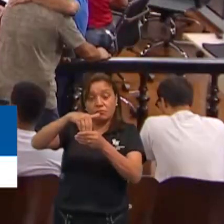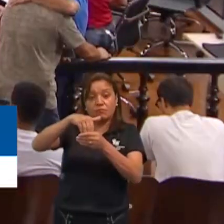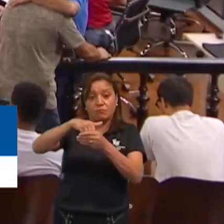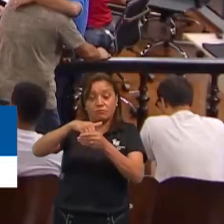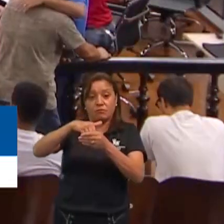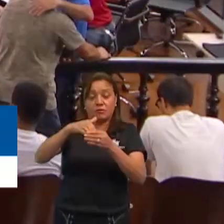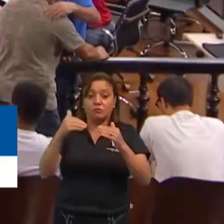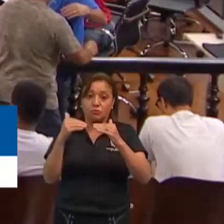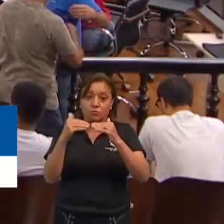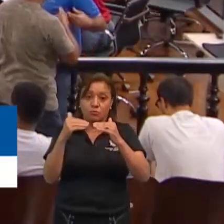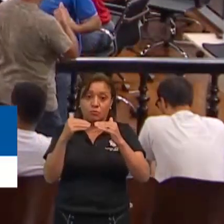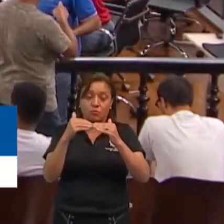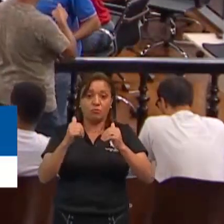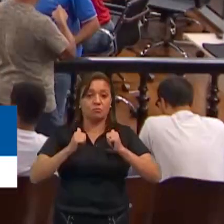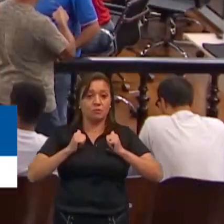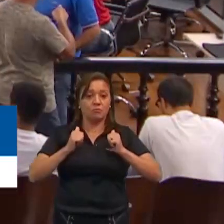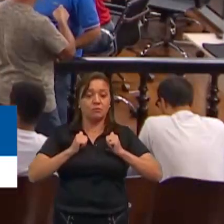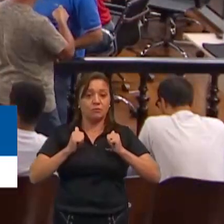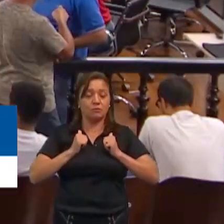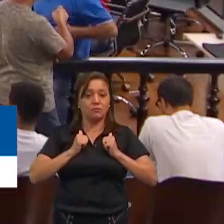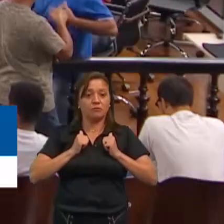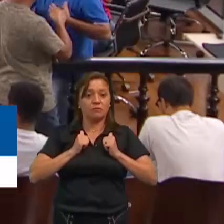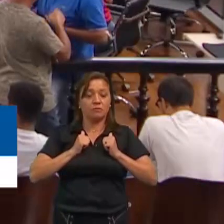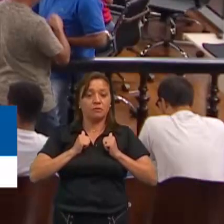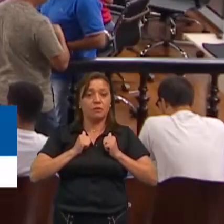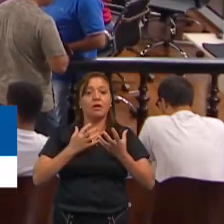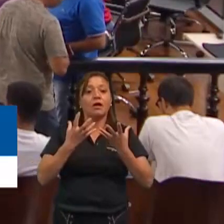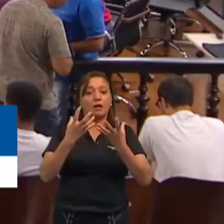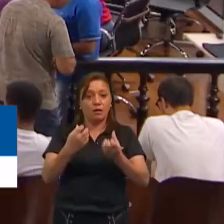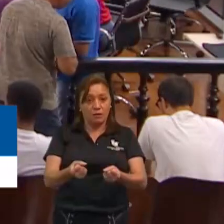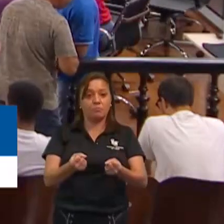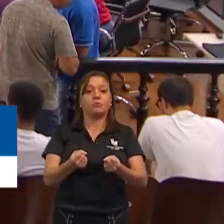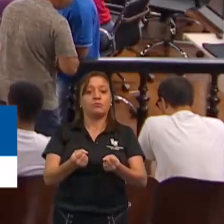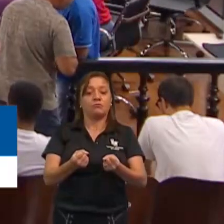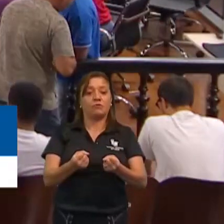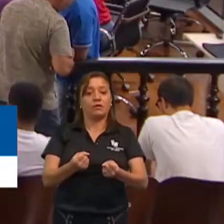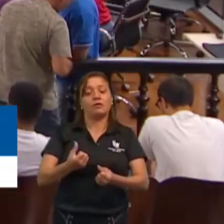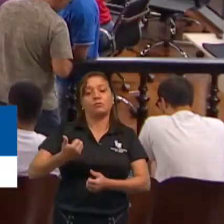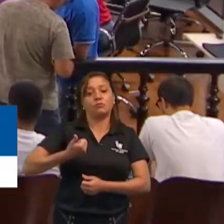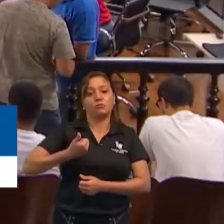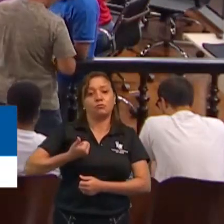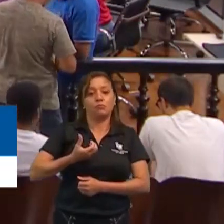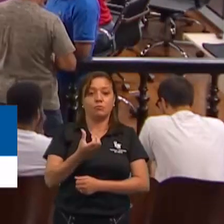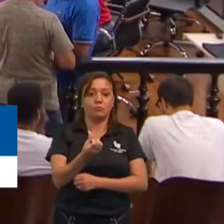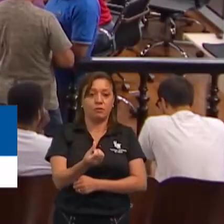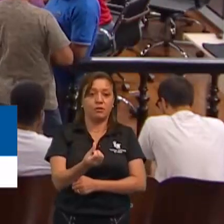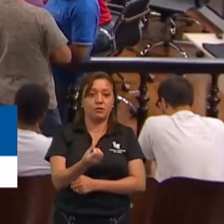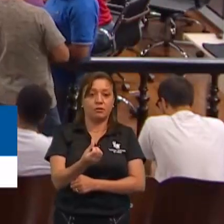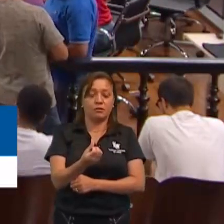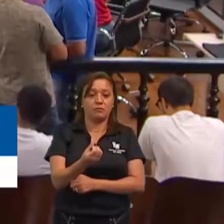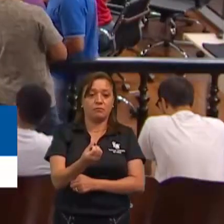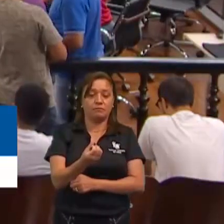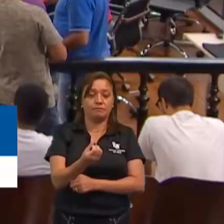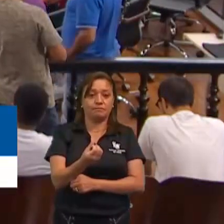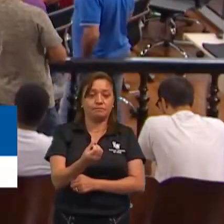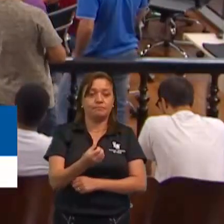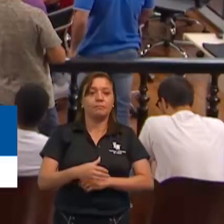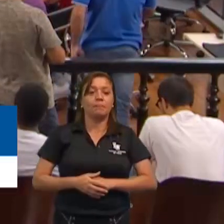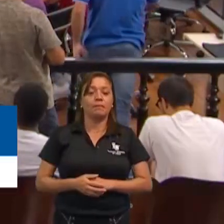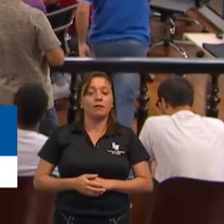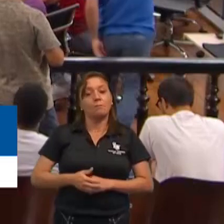permaneçam como estão. Aprovado o pedido de vista número meia dúzia. primeira